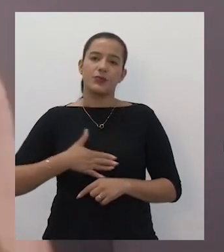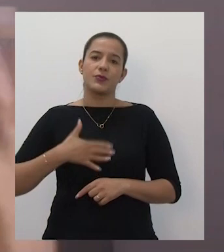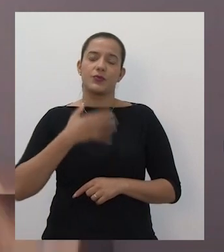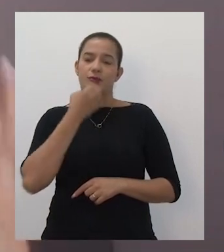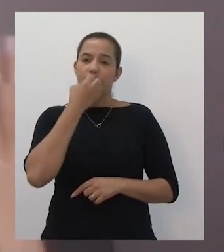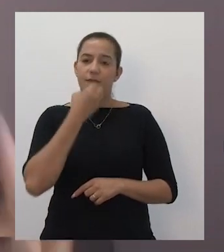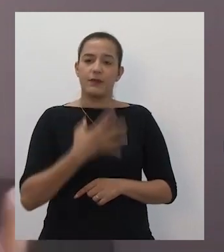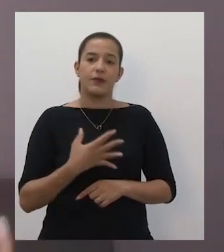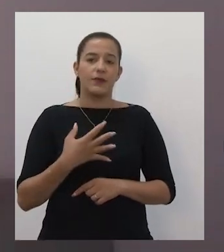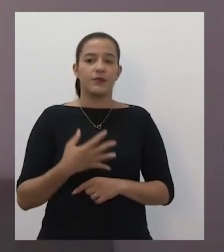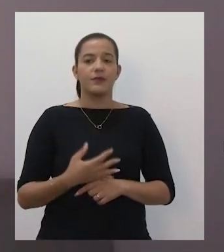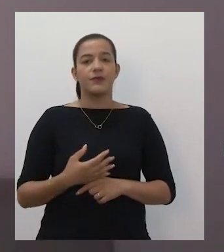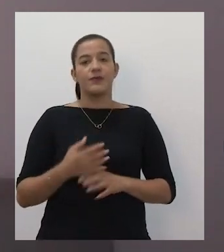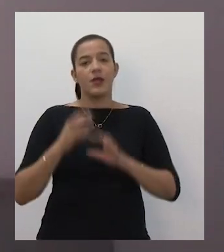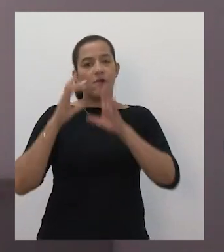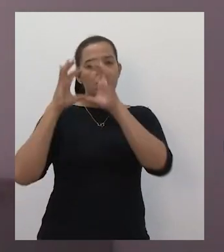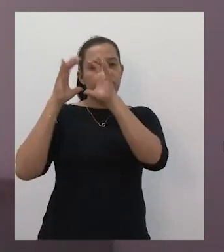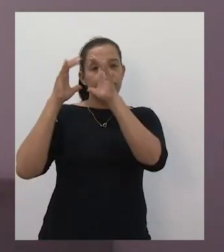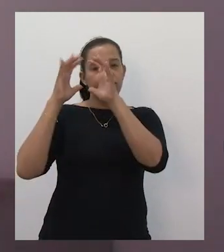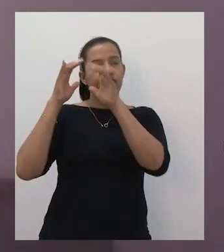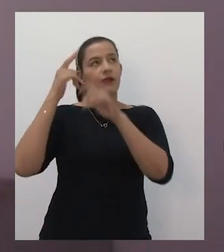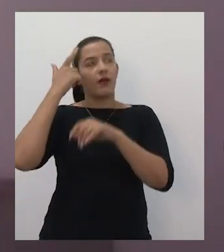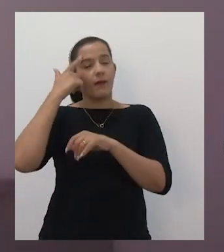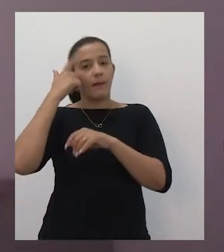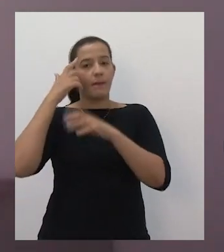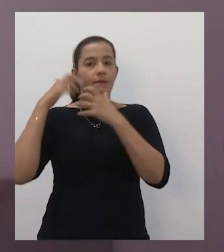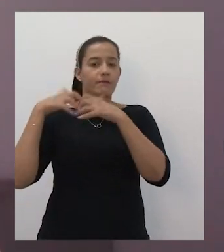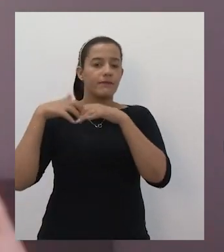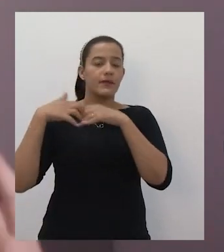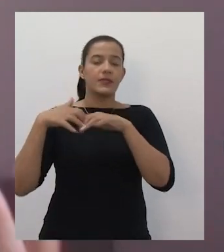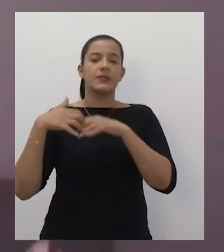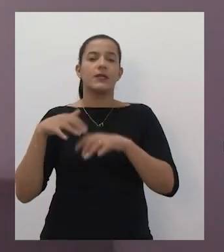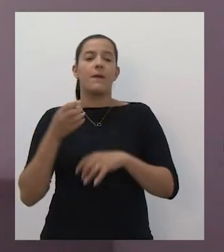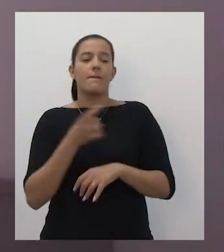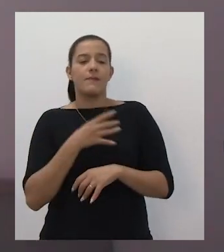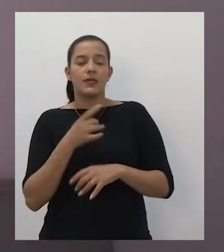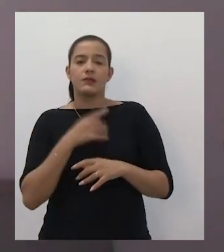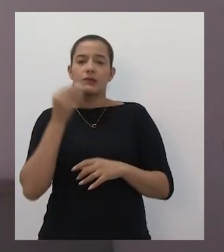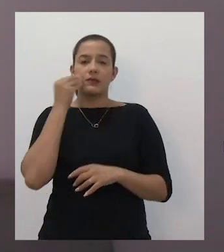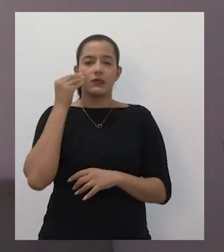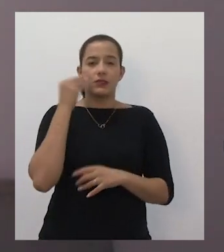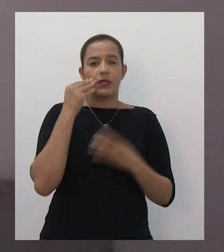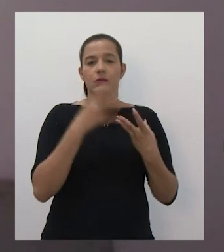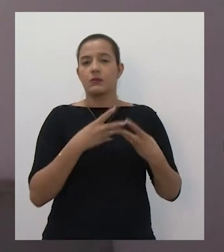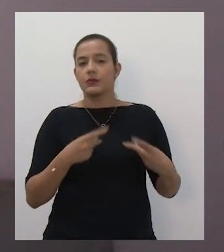gente colocar a cabeça aí para trabalhar a partir desse medo, a partir